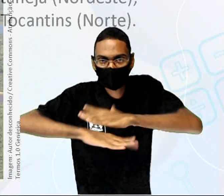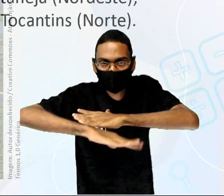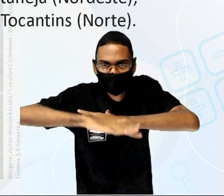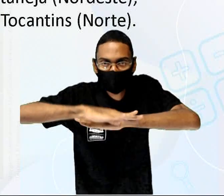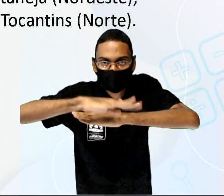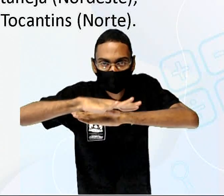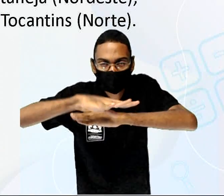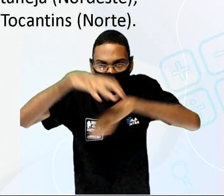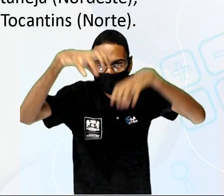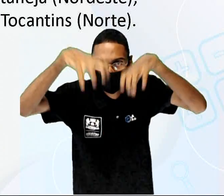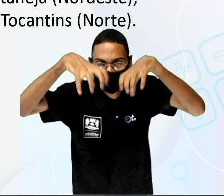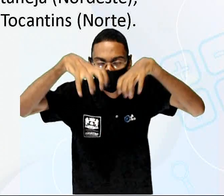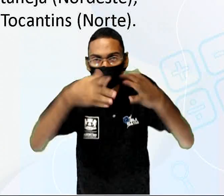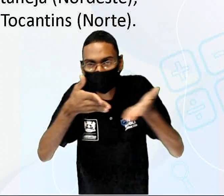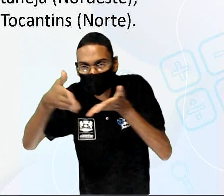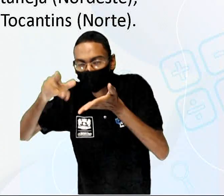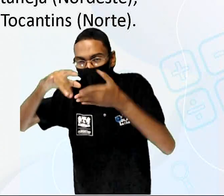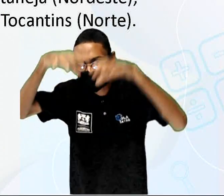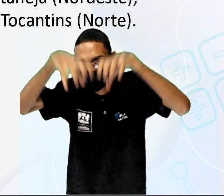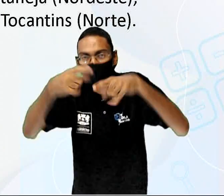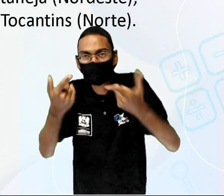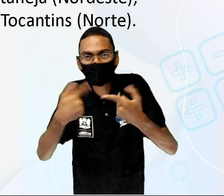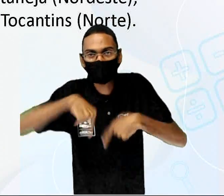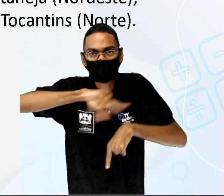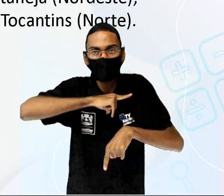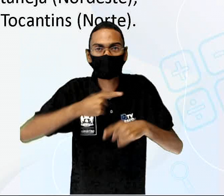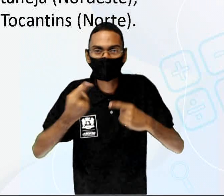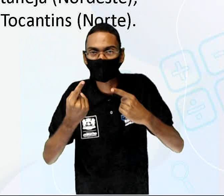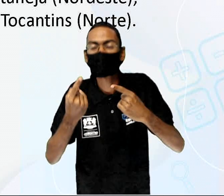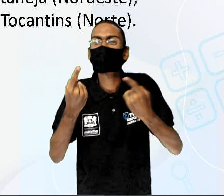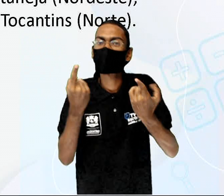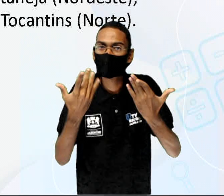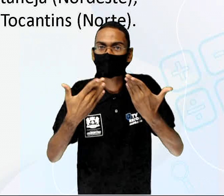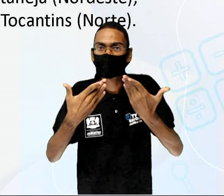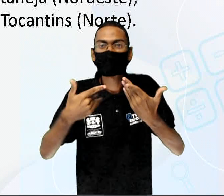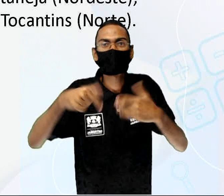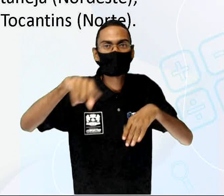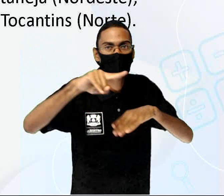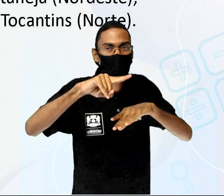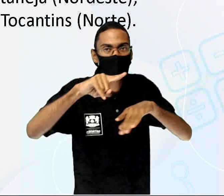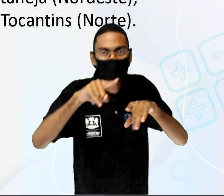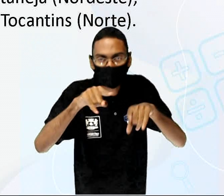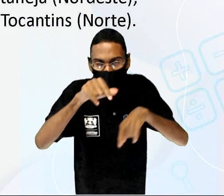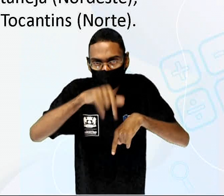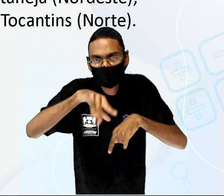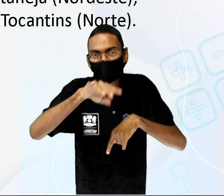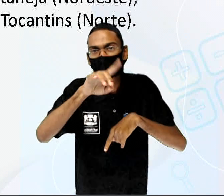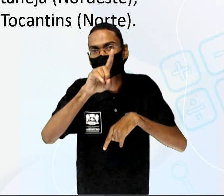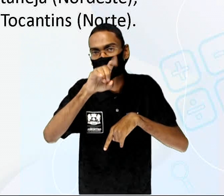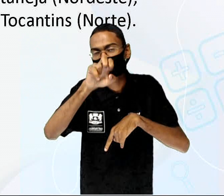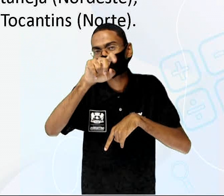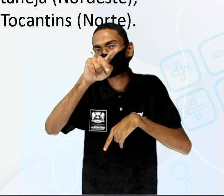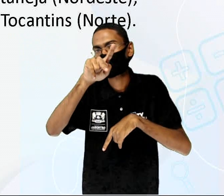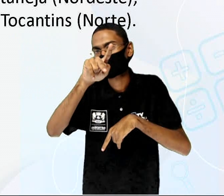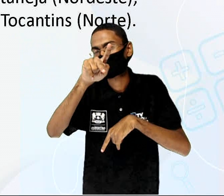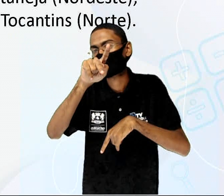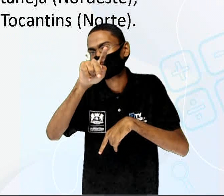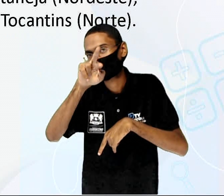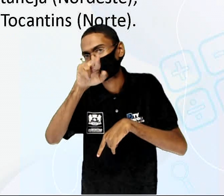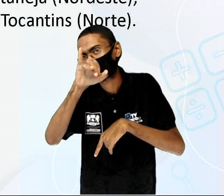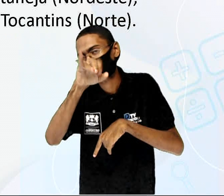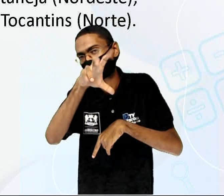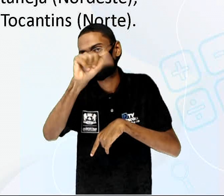chuva. Nós temos também as áreas de depressão ou depressões. Como eu disse anteriormente, são as áreas